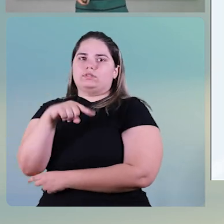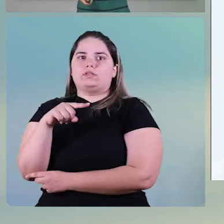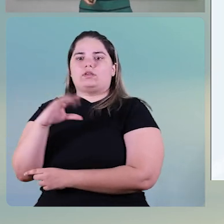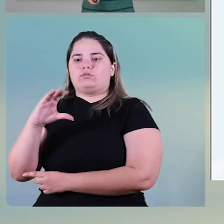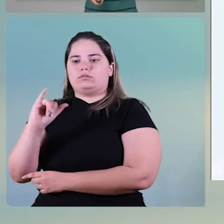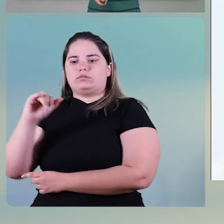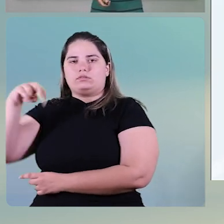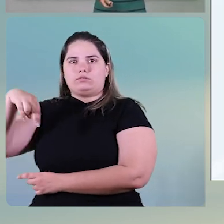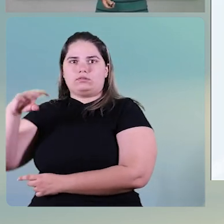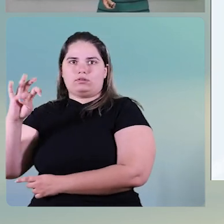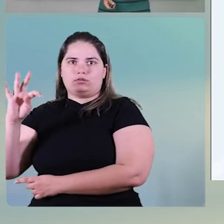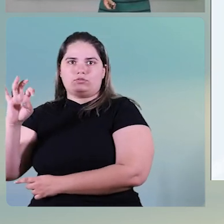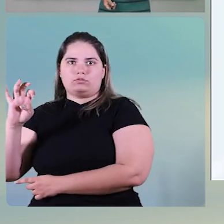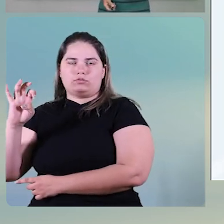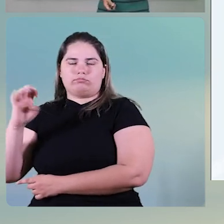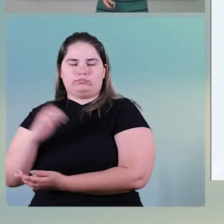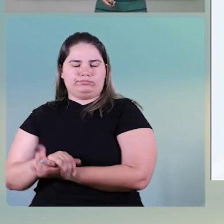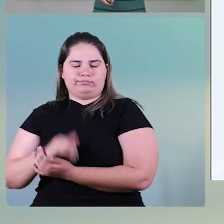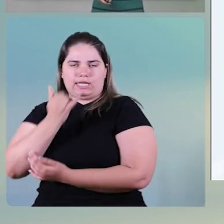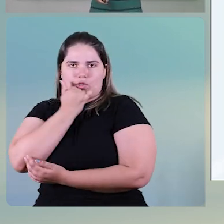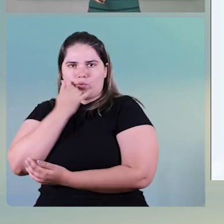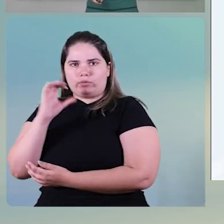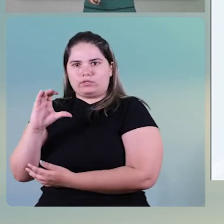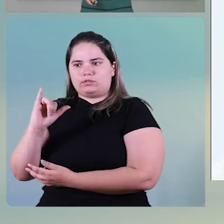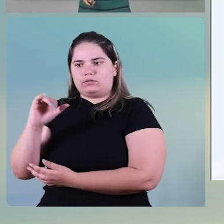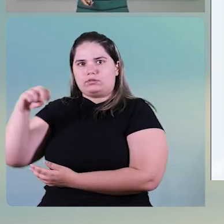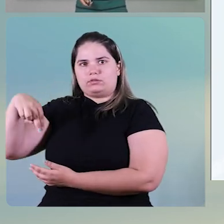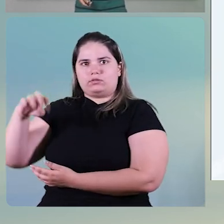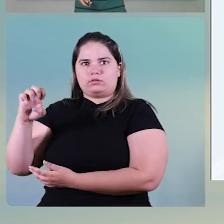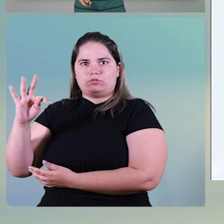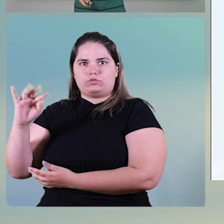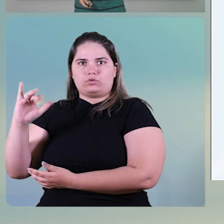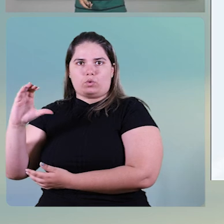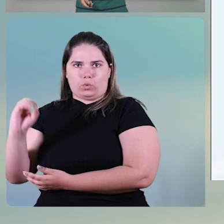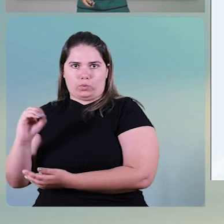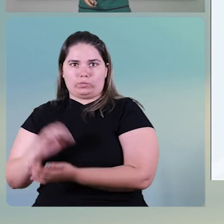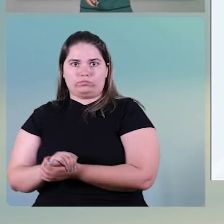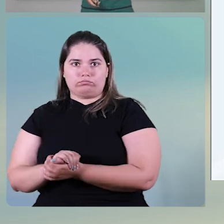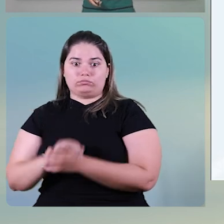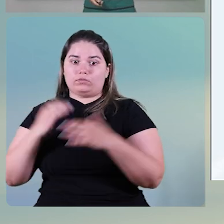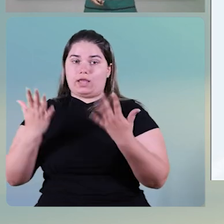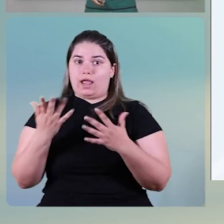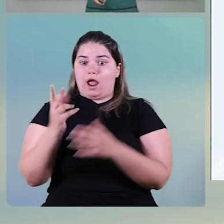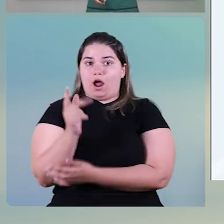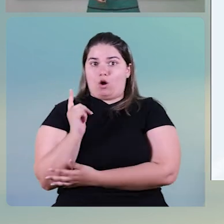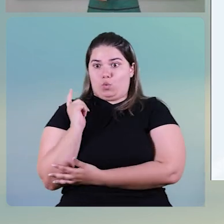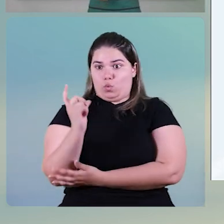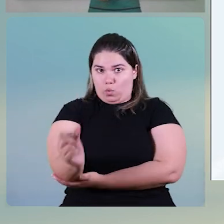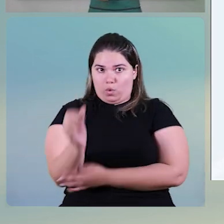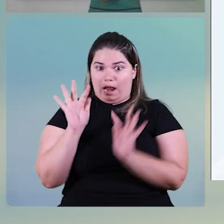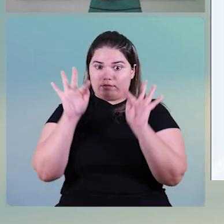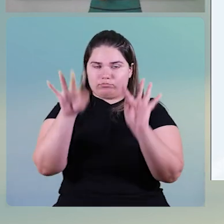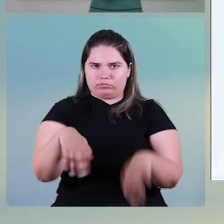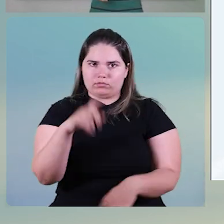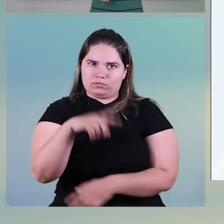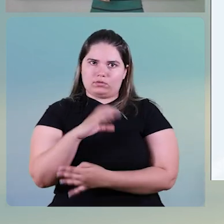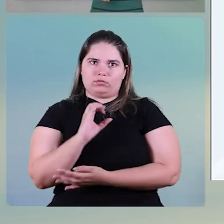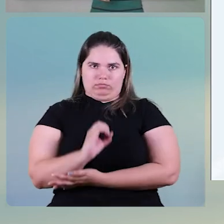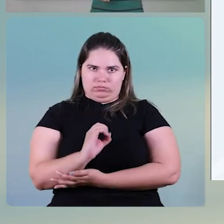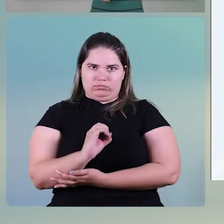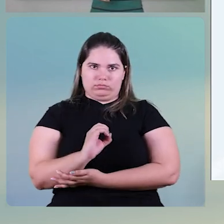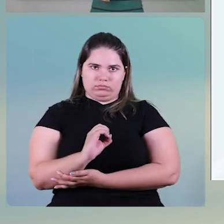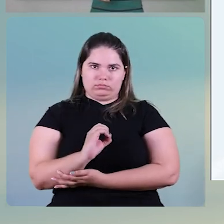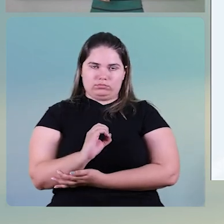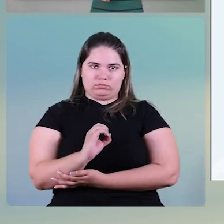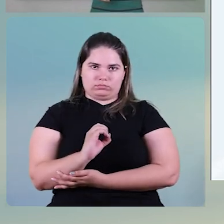velocidade inicial de cada carro, a velocidade final de cada carro é 0 e a distância é o que nós